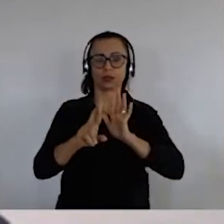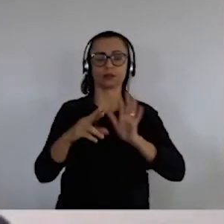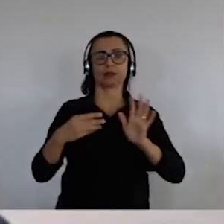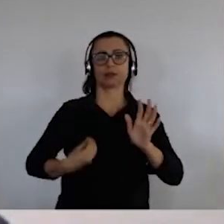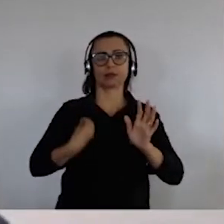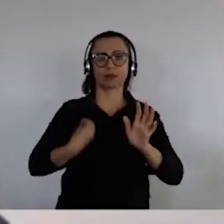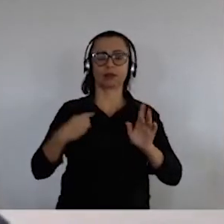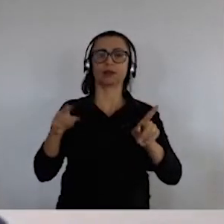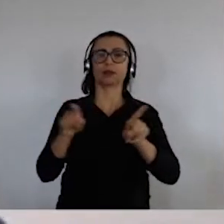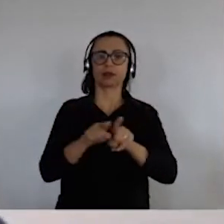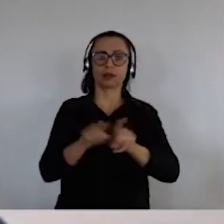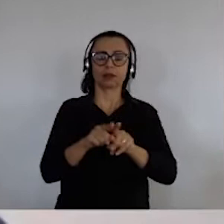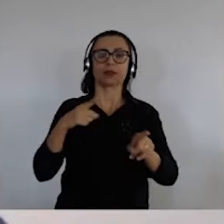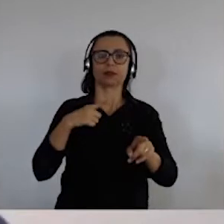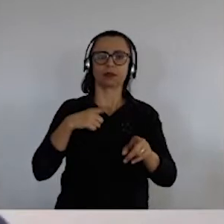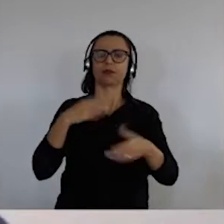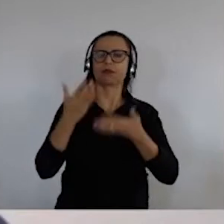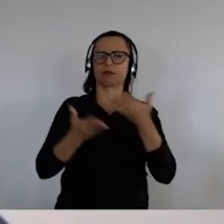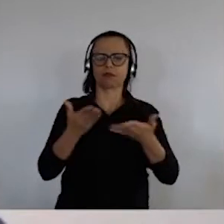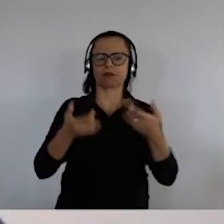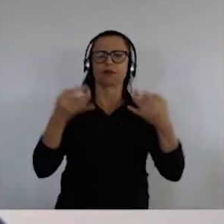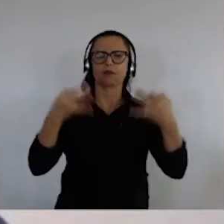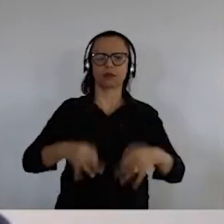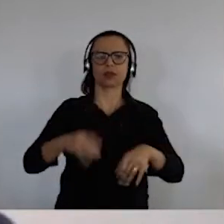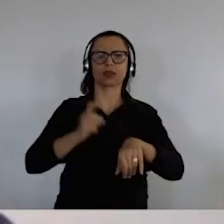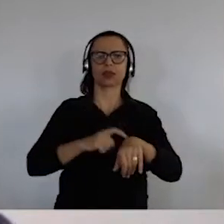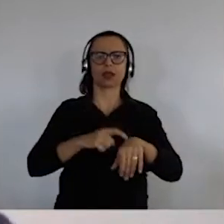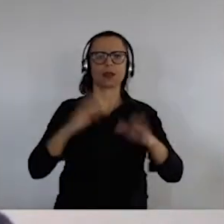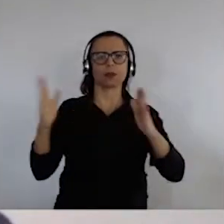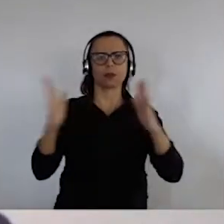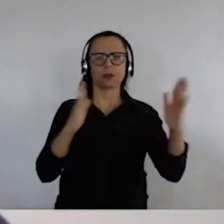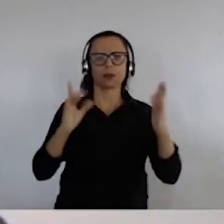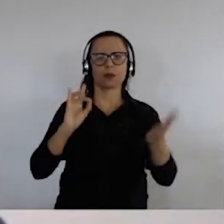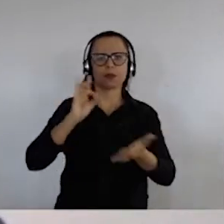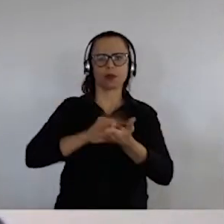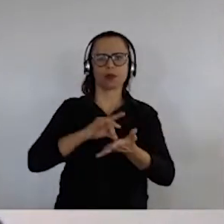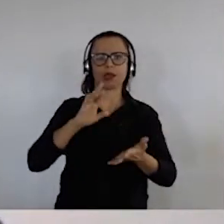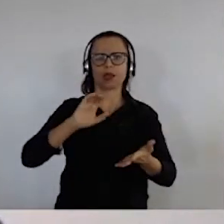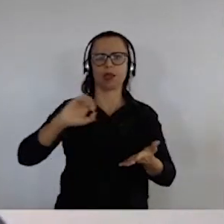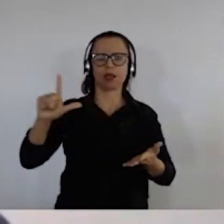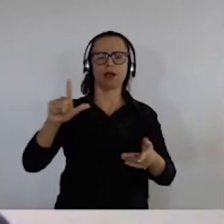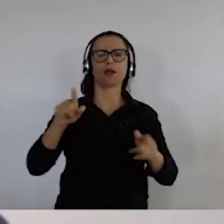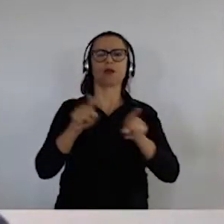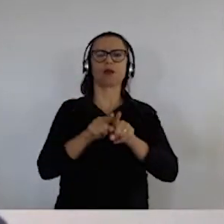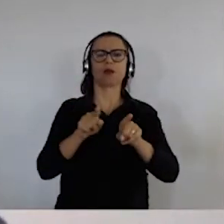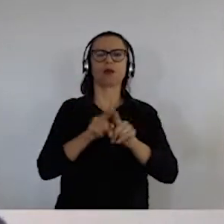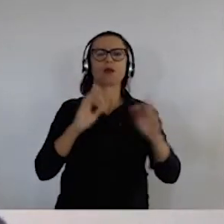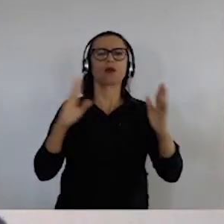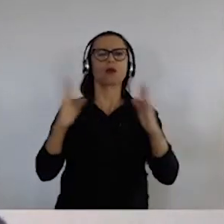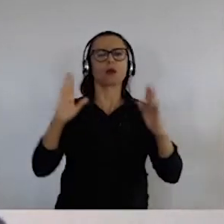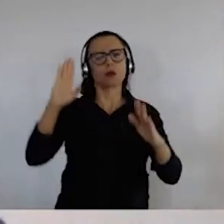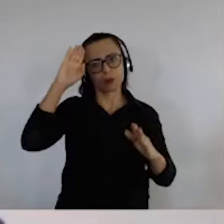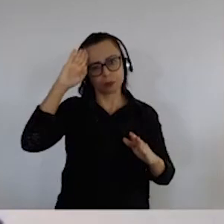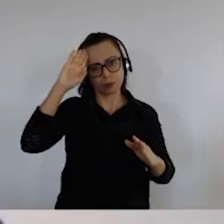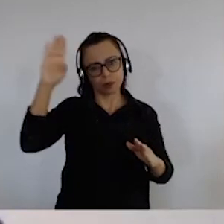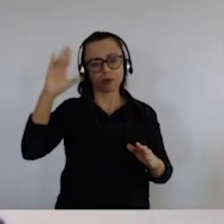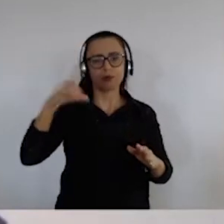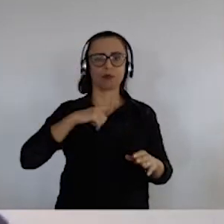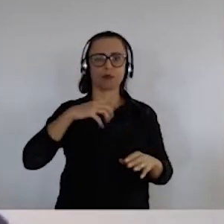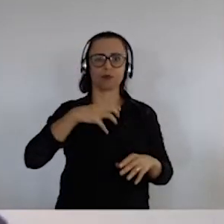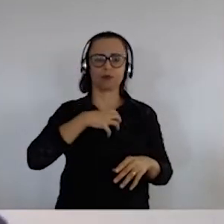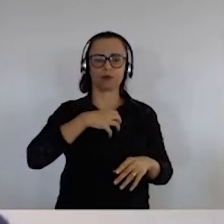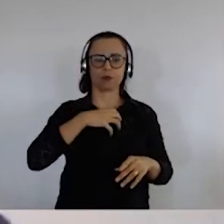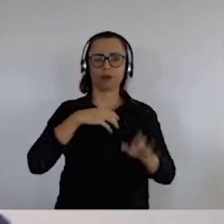que esse atendimento há de ser feito em tempo real, durante todo o horário de expediente e, sobretudo, na forma da